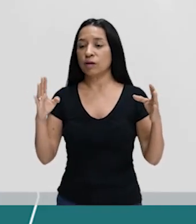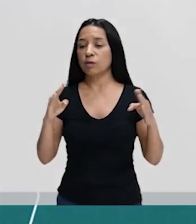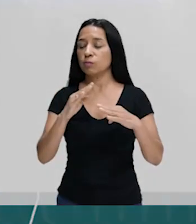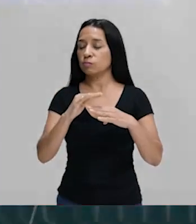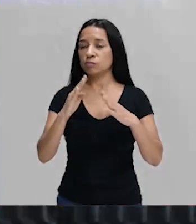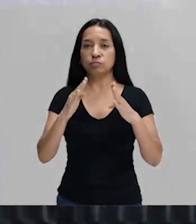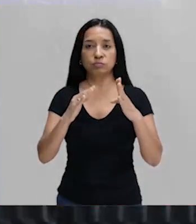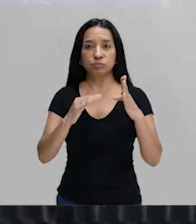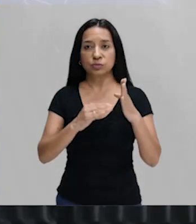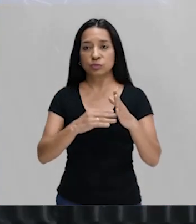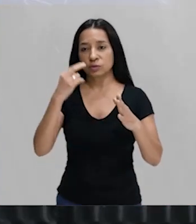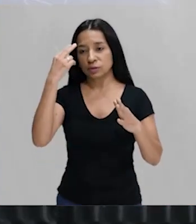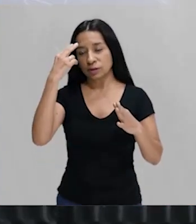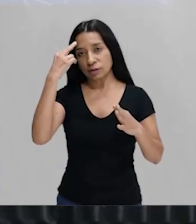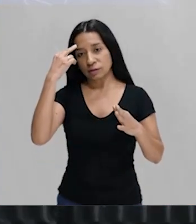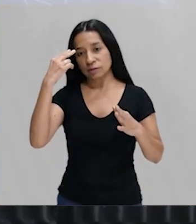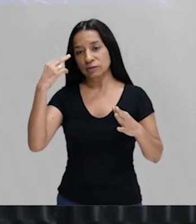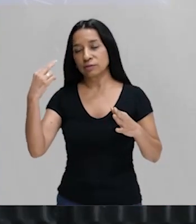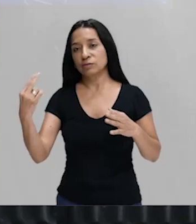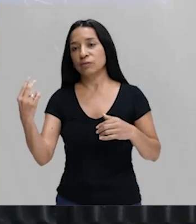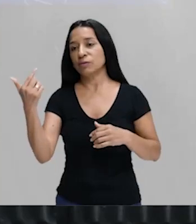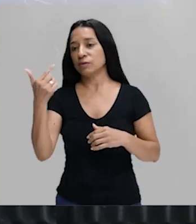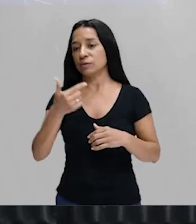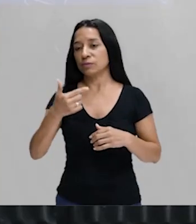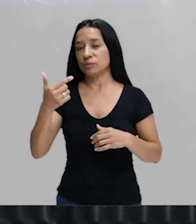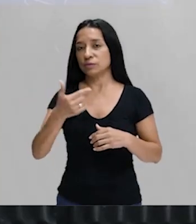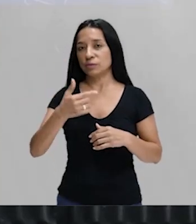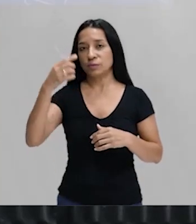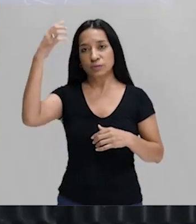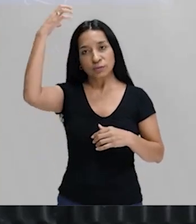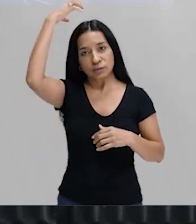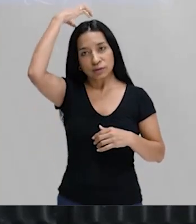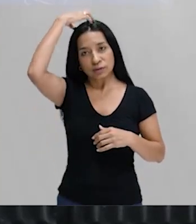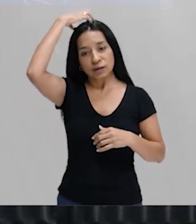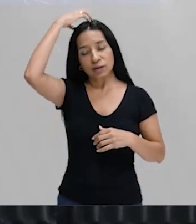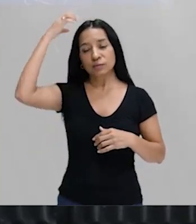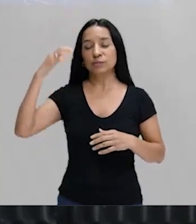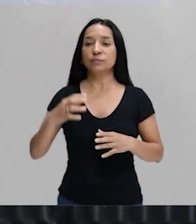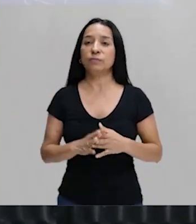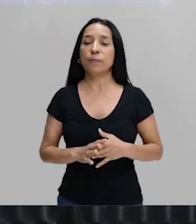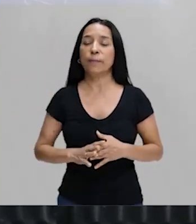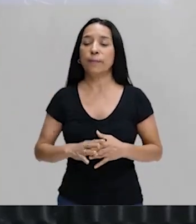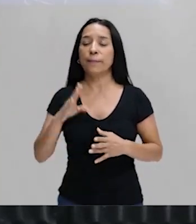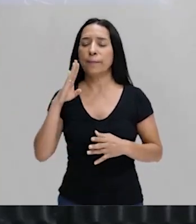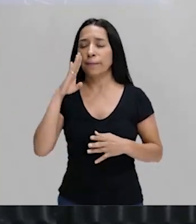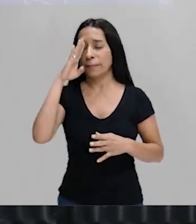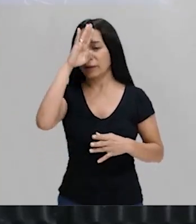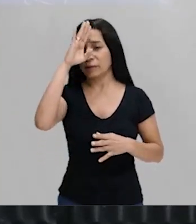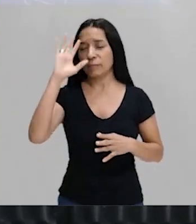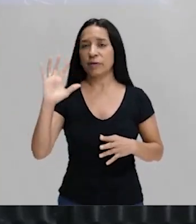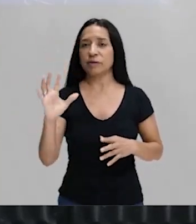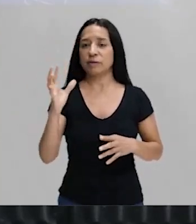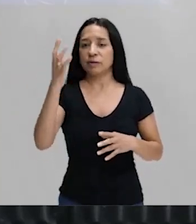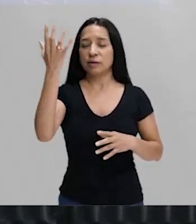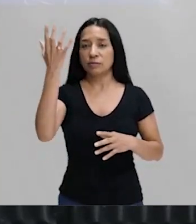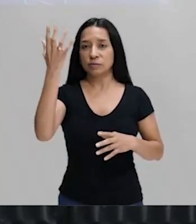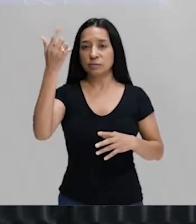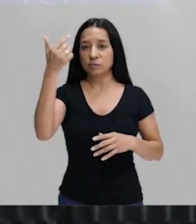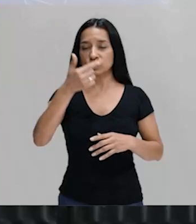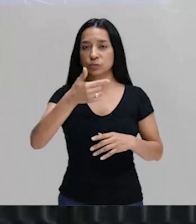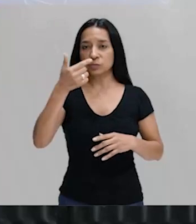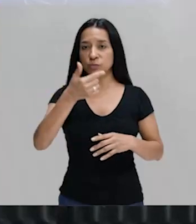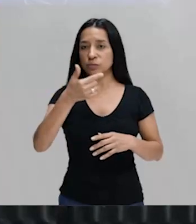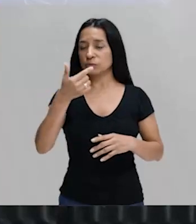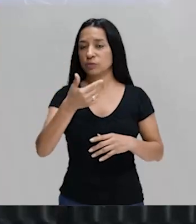história do segundo reinado, pelo menos os principais acontecimentos do segundo